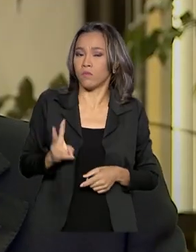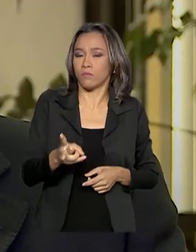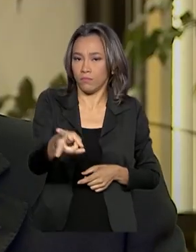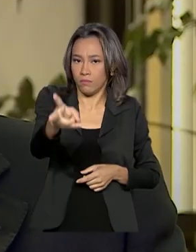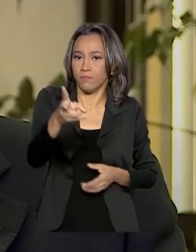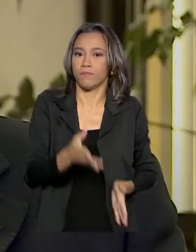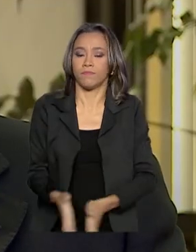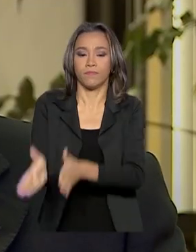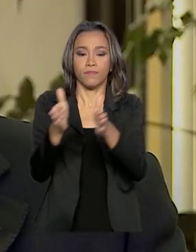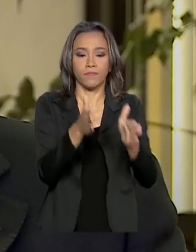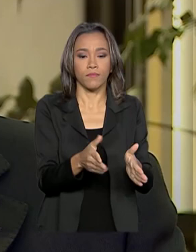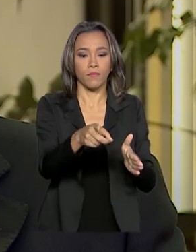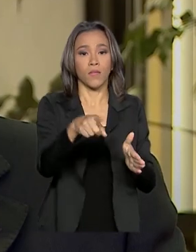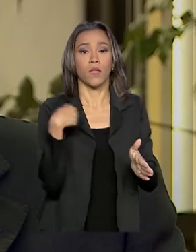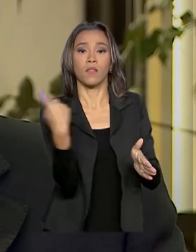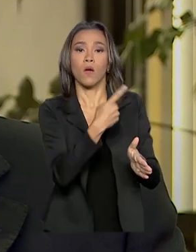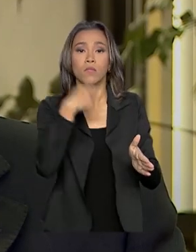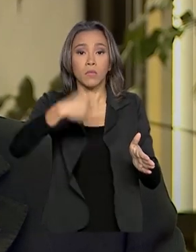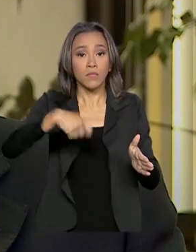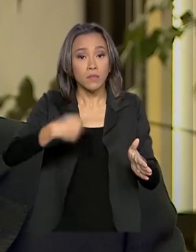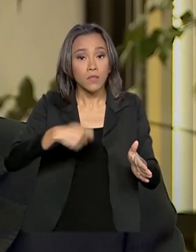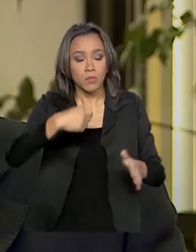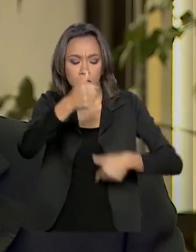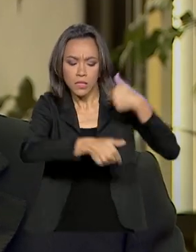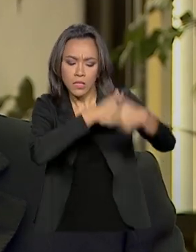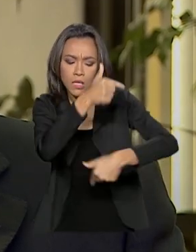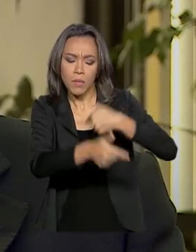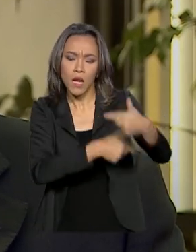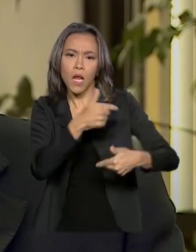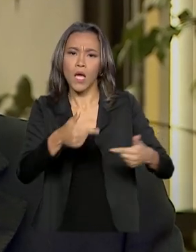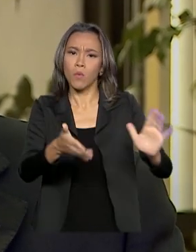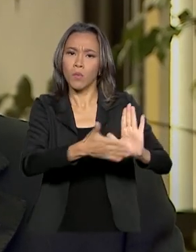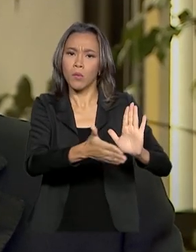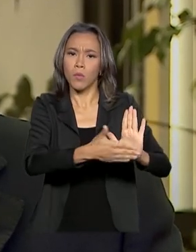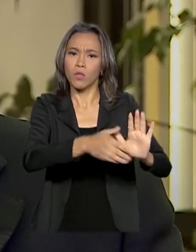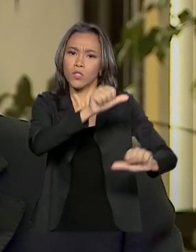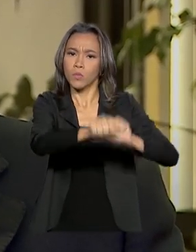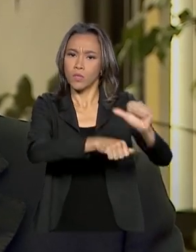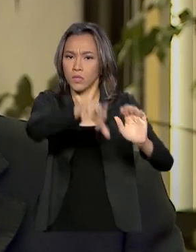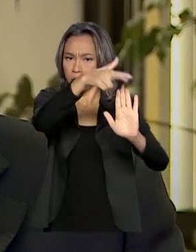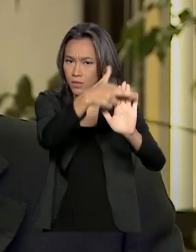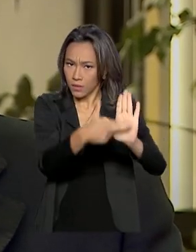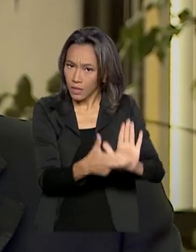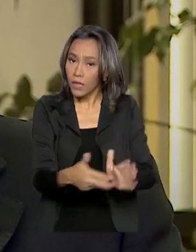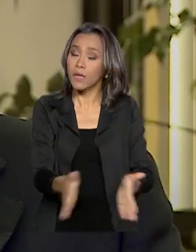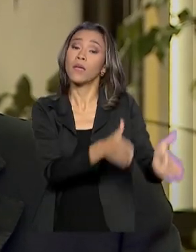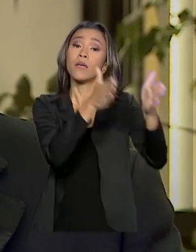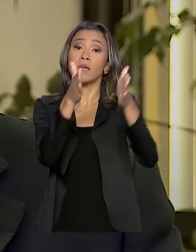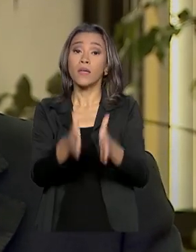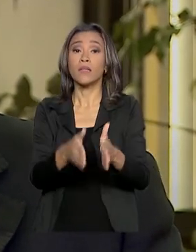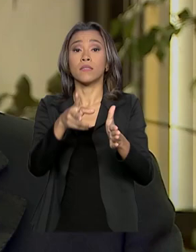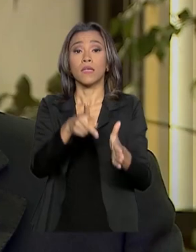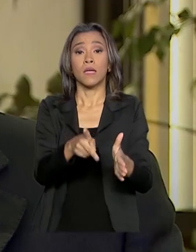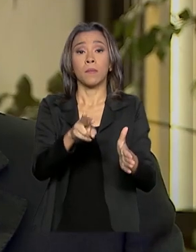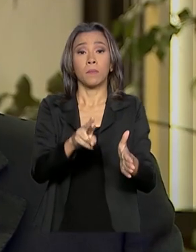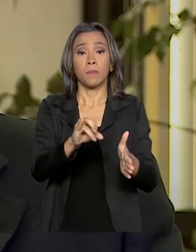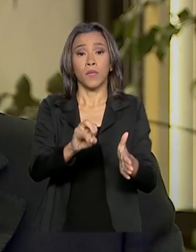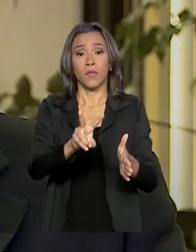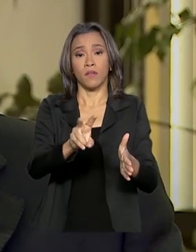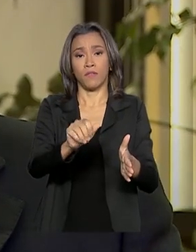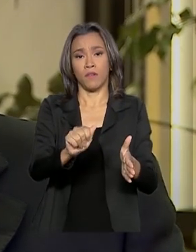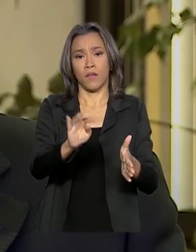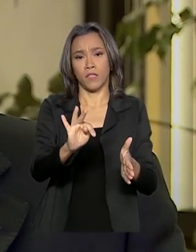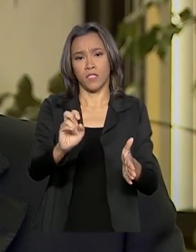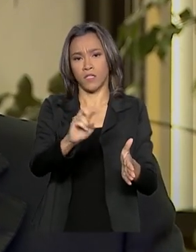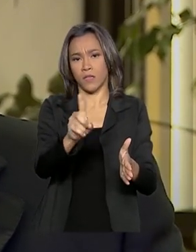Nós temos que trabalhar em cima da reforma administrativa, em cima das privatizações das empresas estatais, de modo